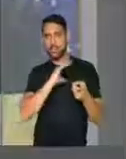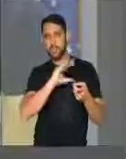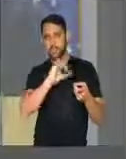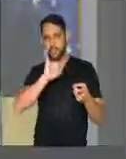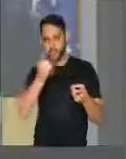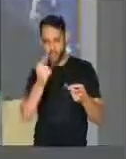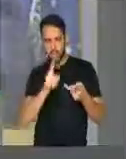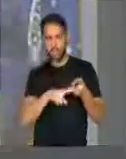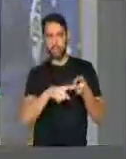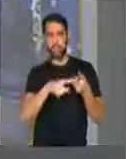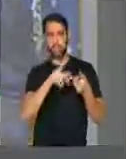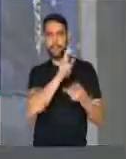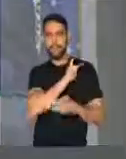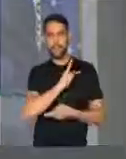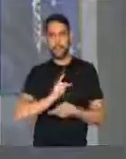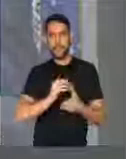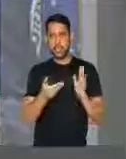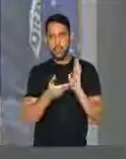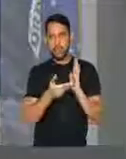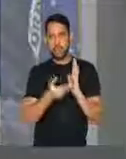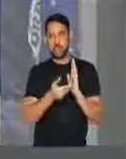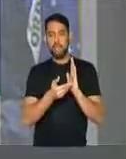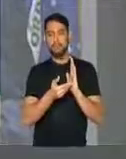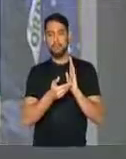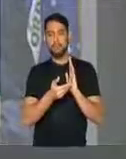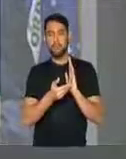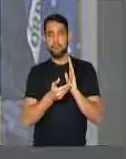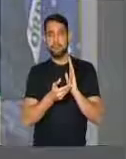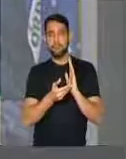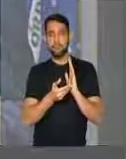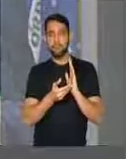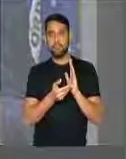Comissão de Constituição e Justiça, foi presidente da Casa,